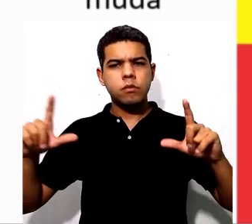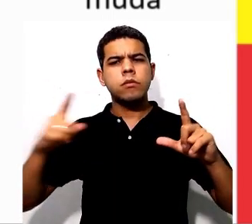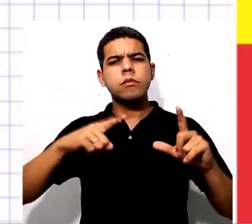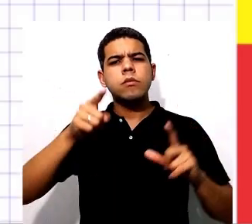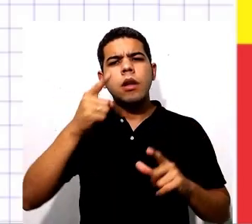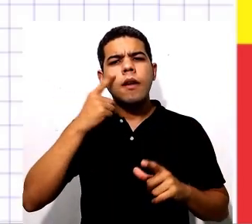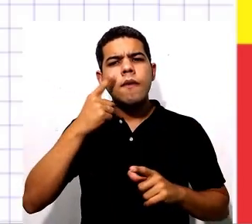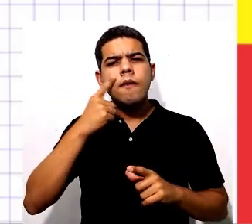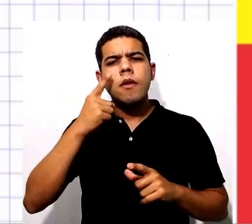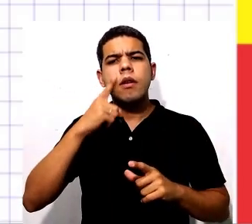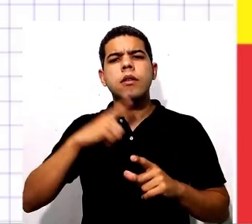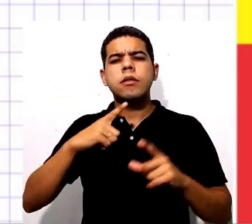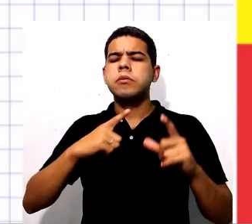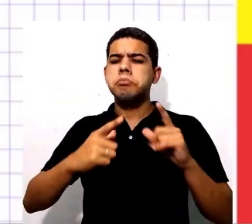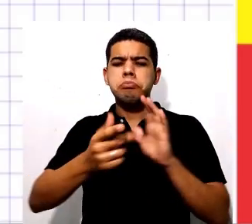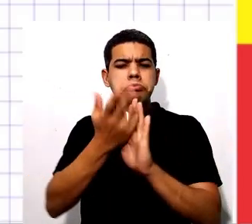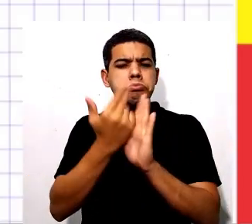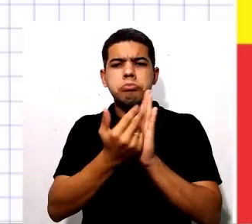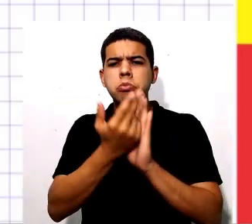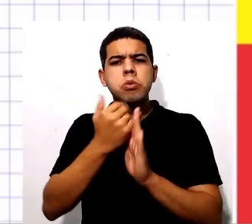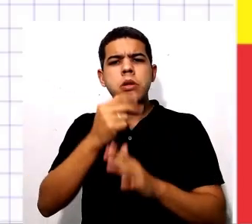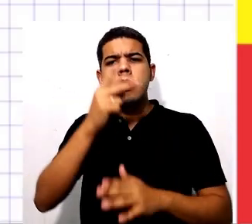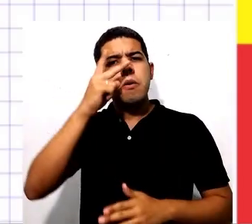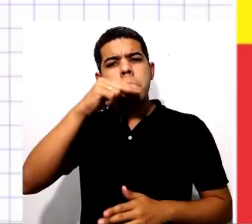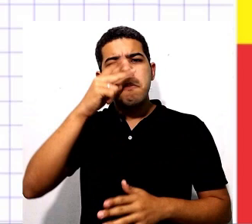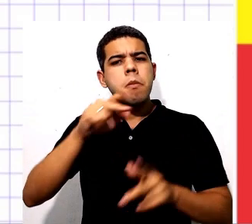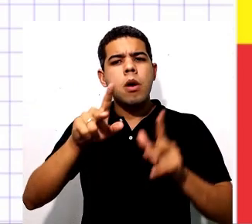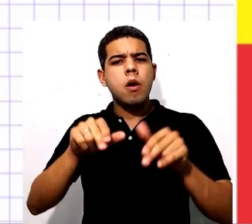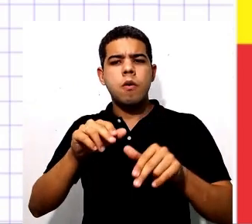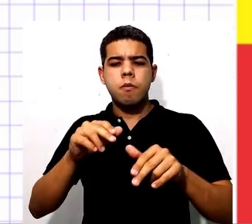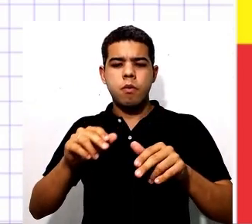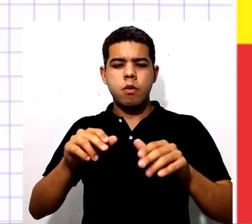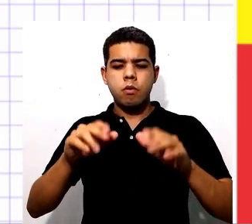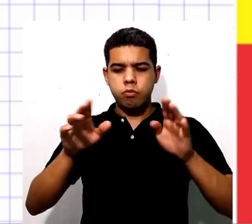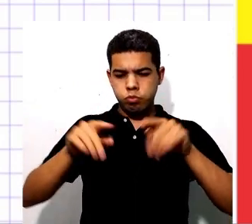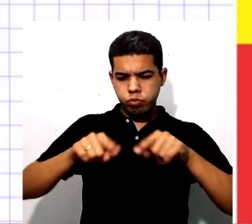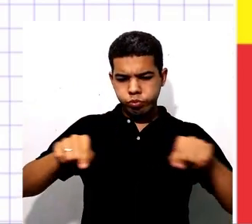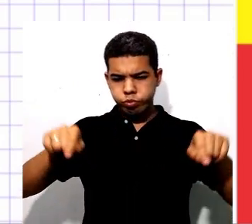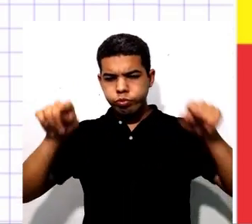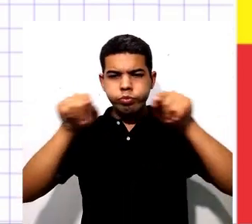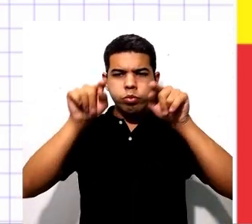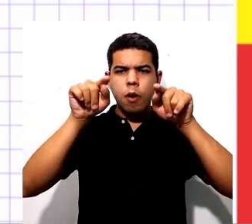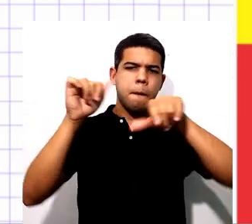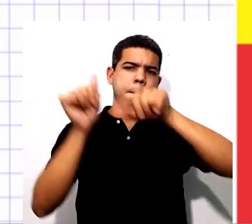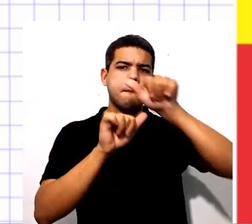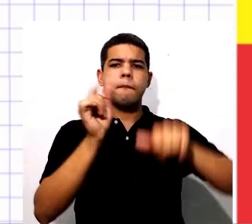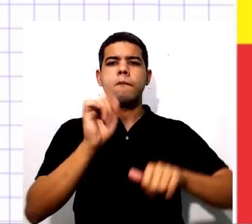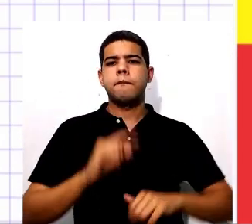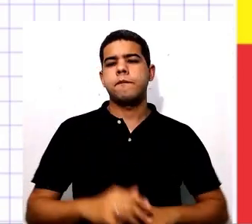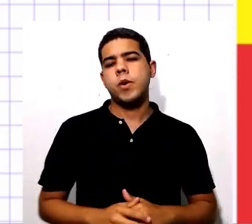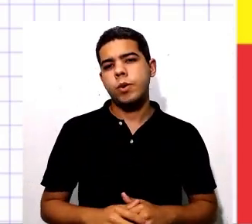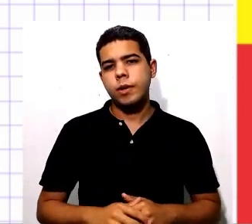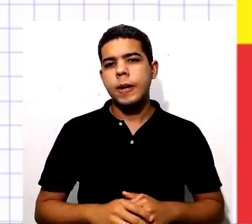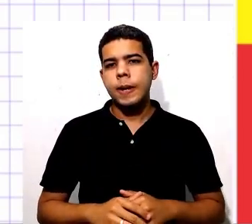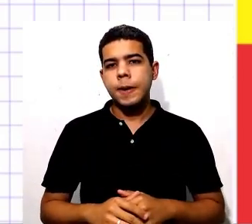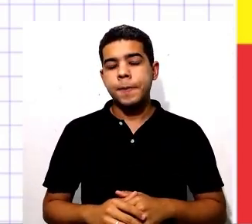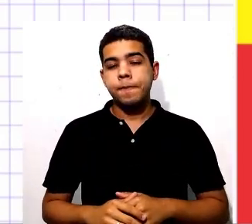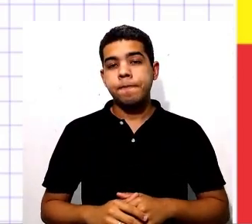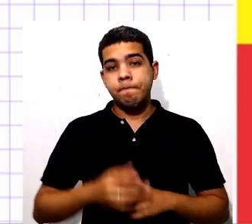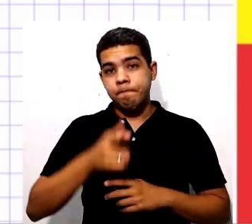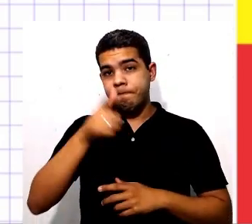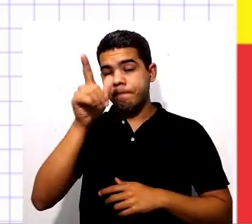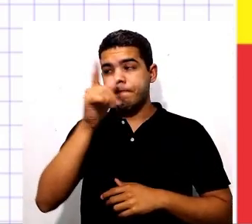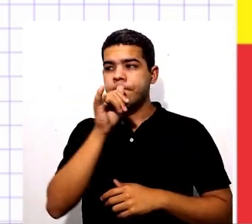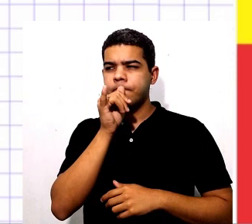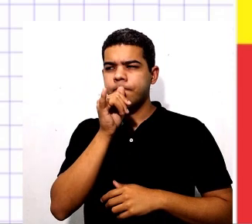Então, veja agora na tela esse exemplo. Eu modifiquei um pouco para que vocês entendam que todos os segmentos,